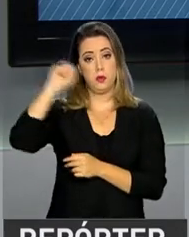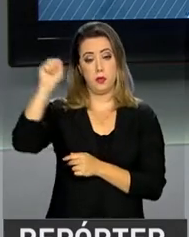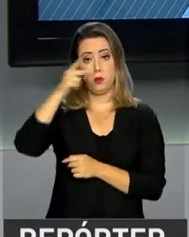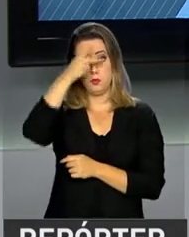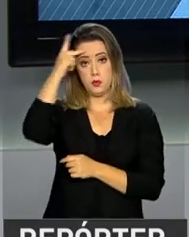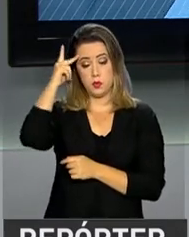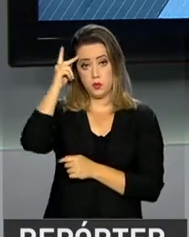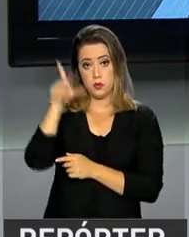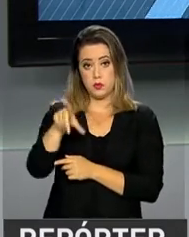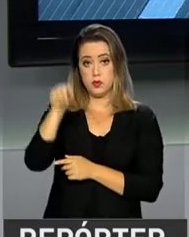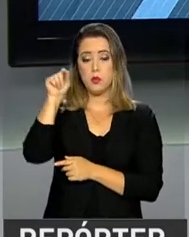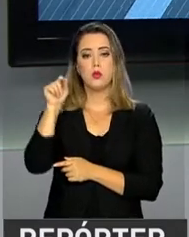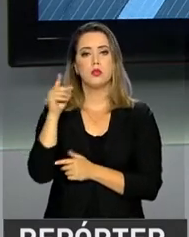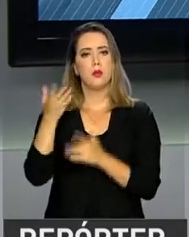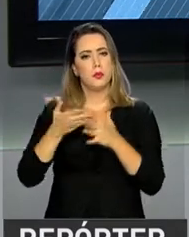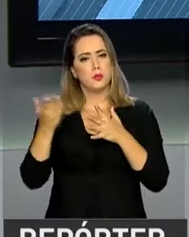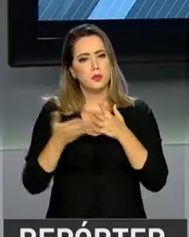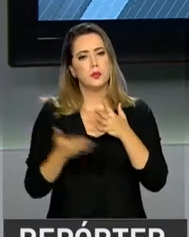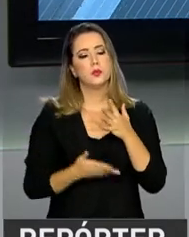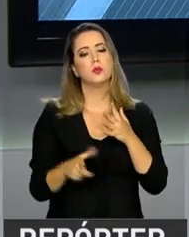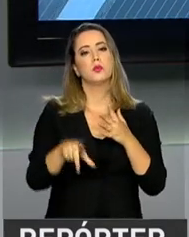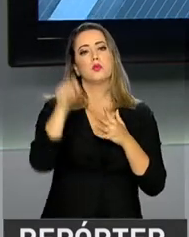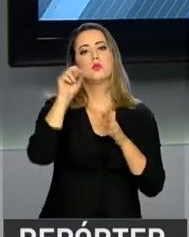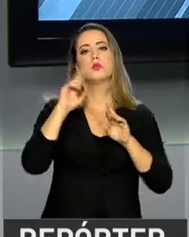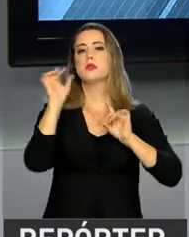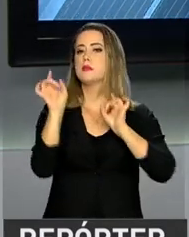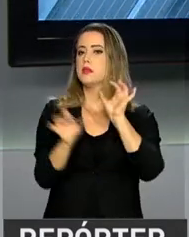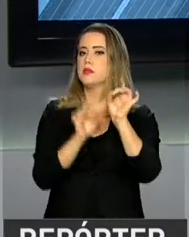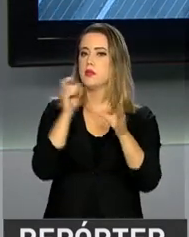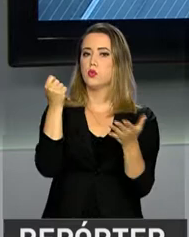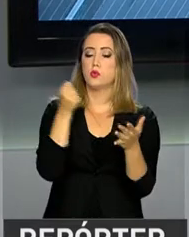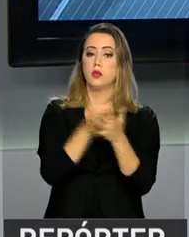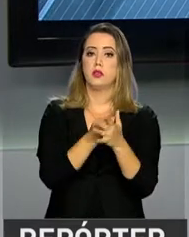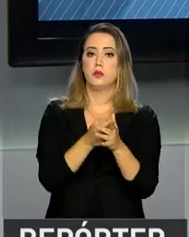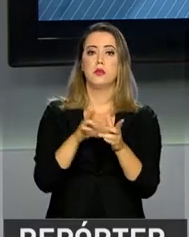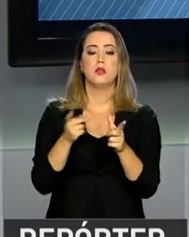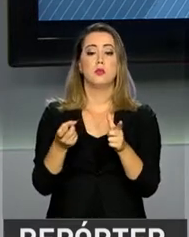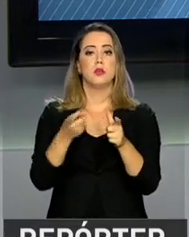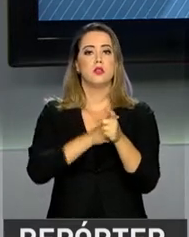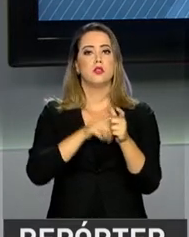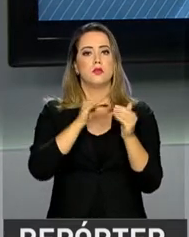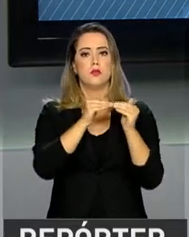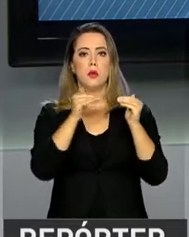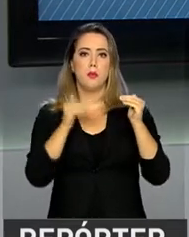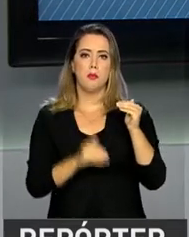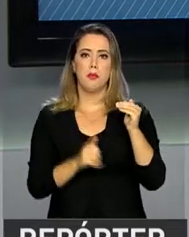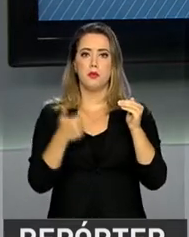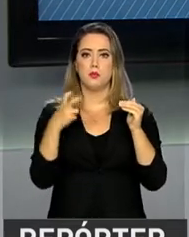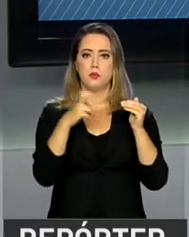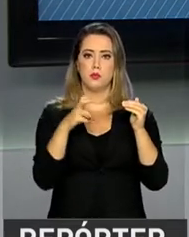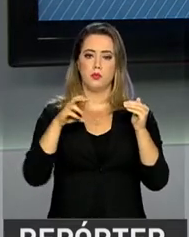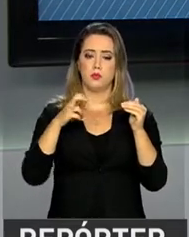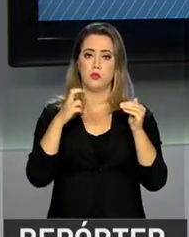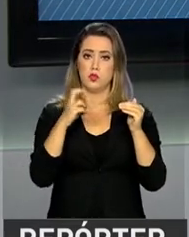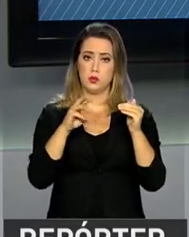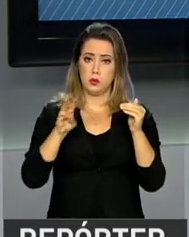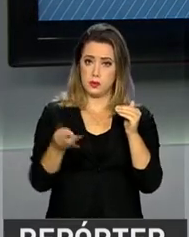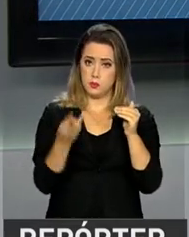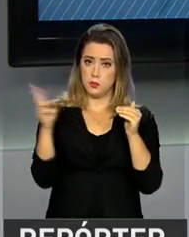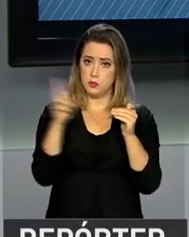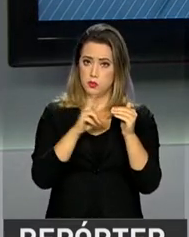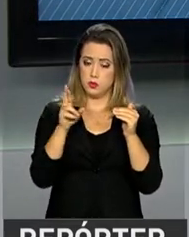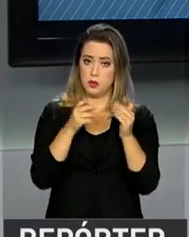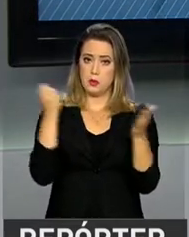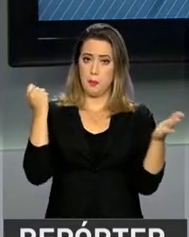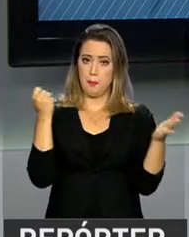optar pela renegociação terá condições especiais de pagamento para dívidas inferiores a 15 milhões de reais por exemplo o percentual